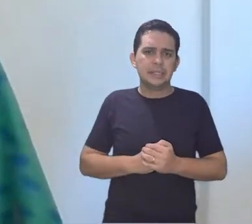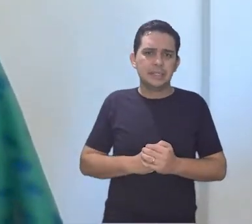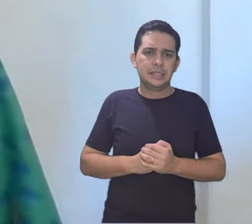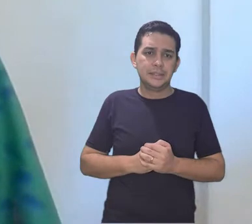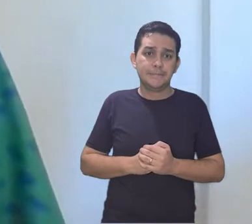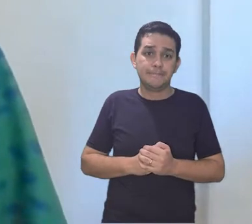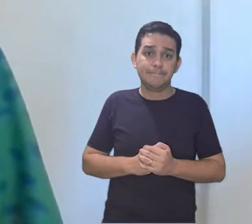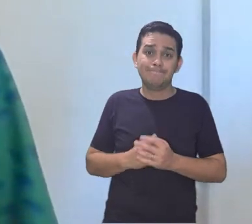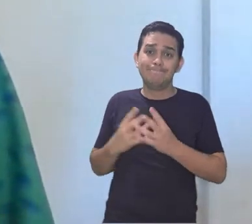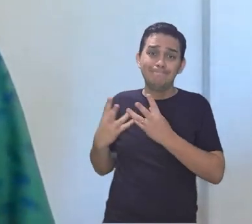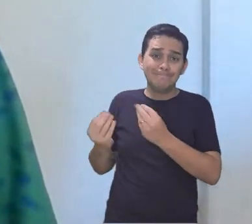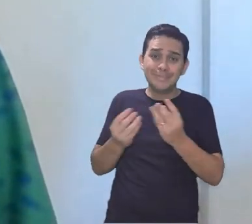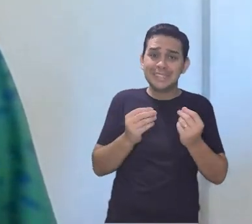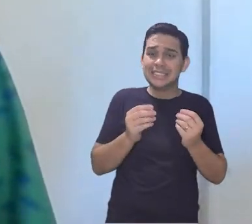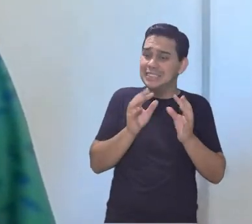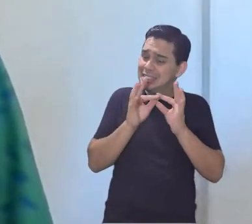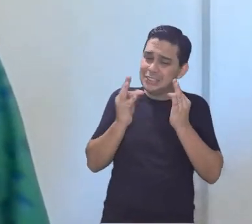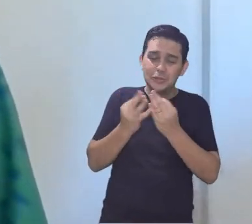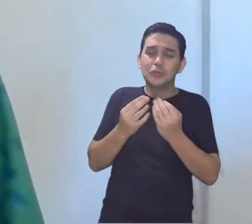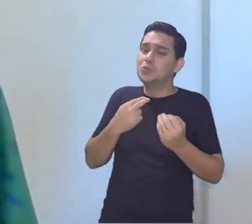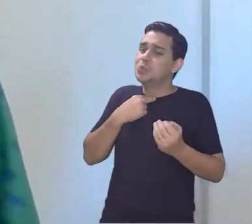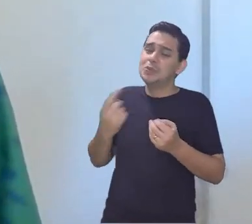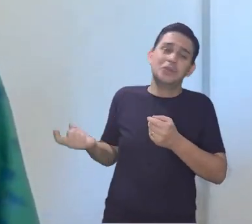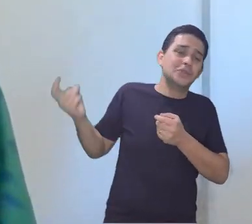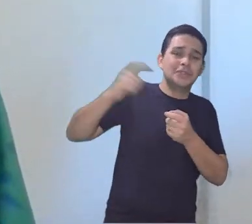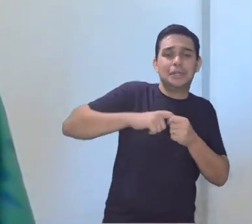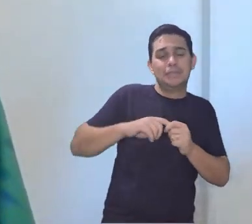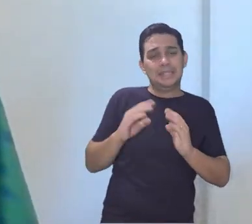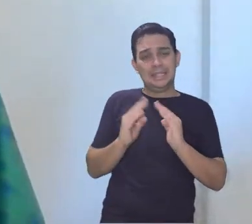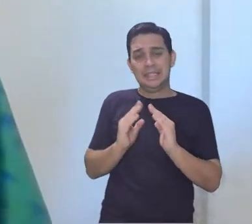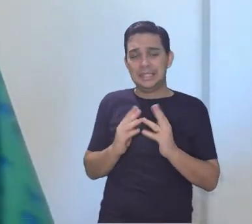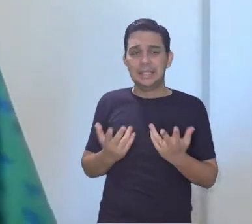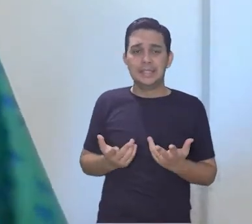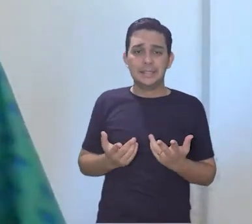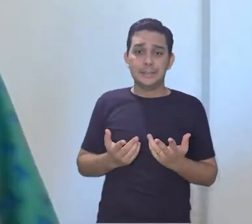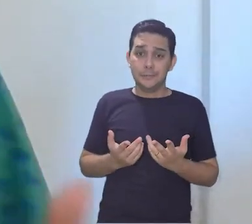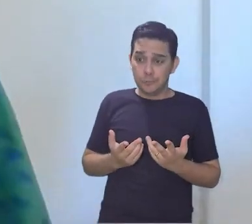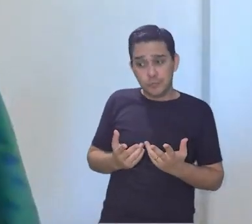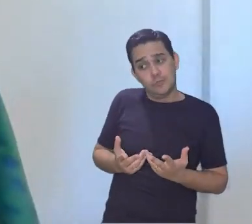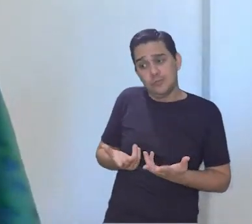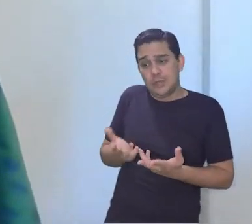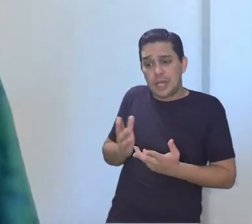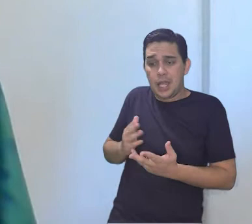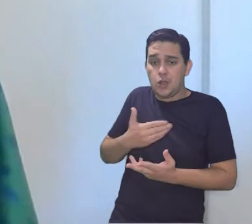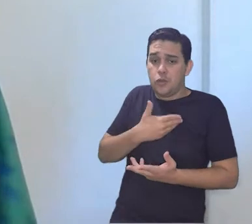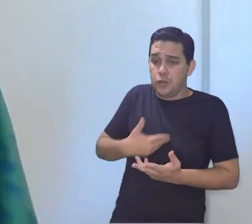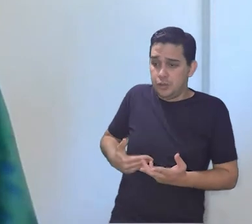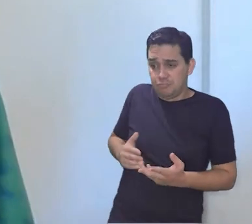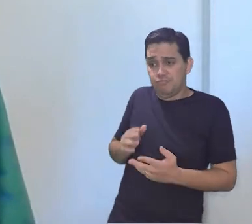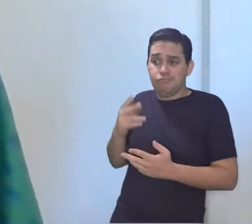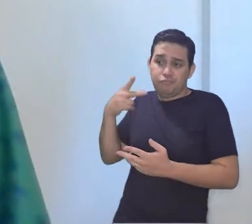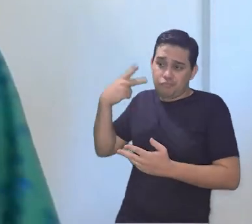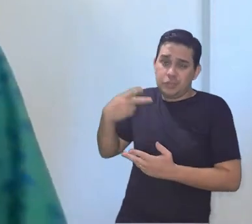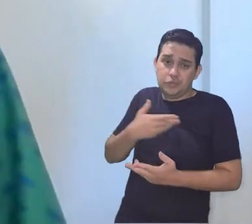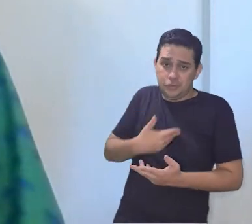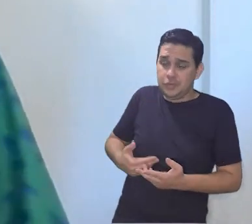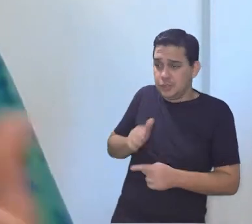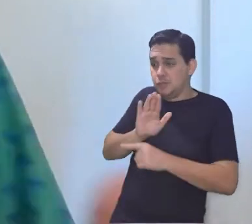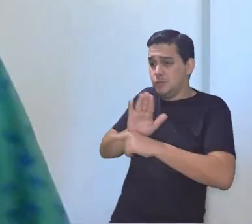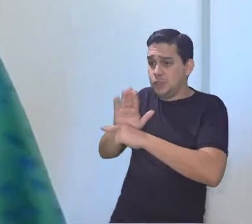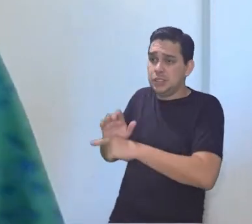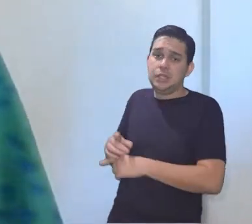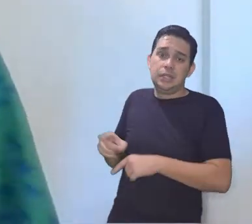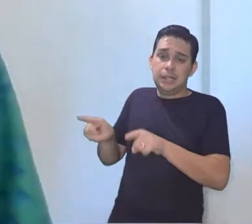não podem voltar para suas casas. Então, a política pública existente até o momento na cidade de Petrópolis,